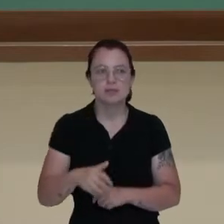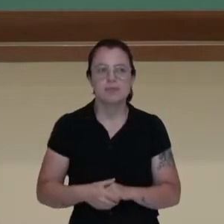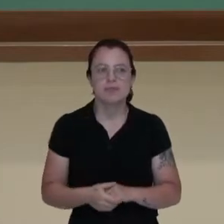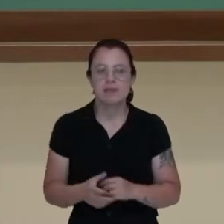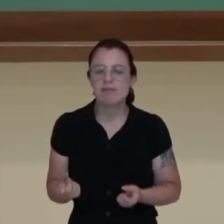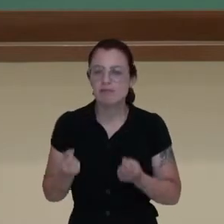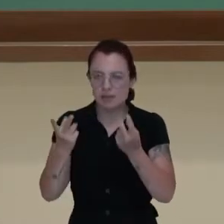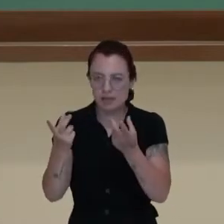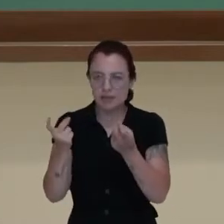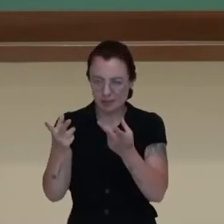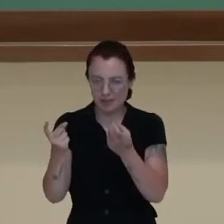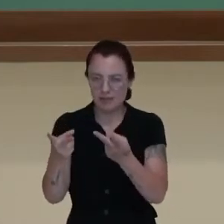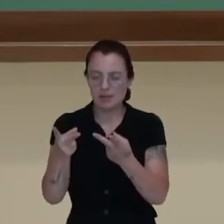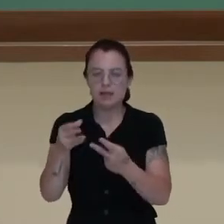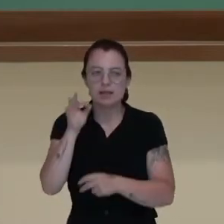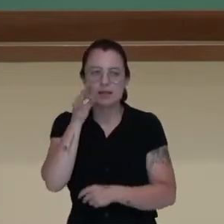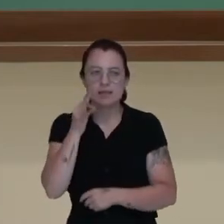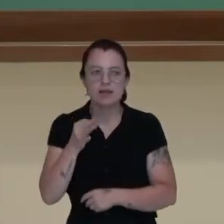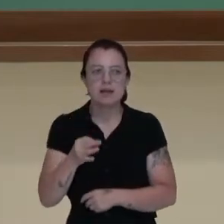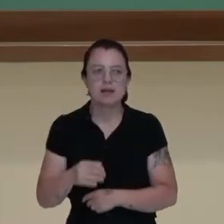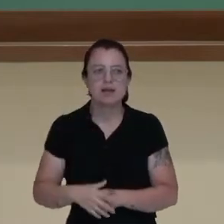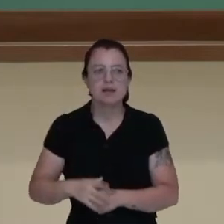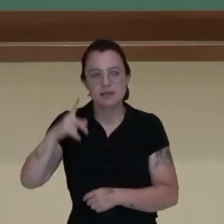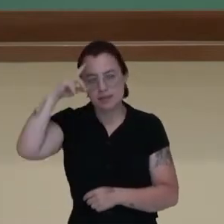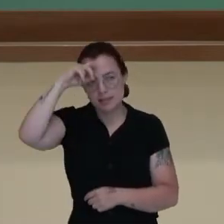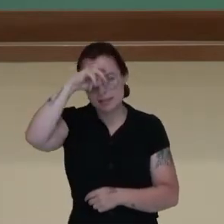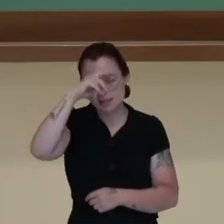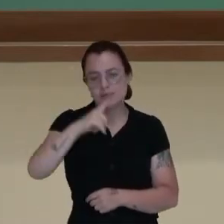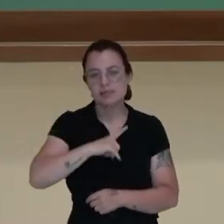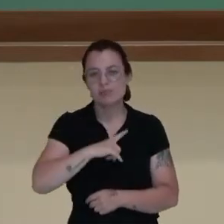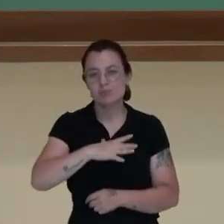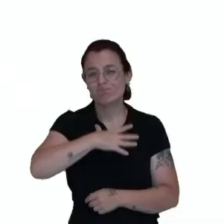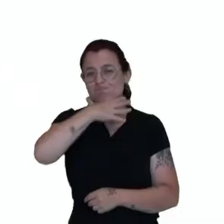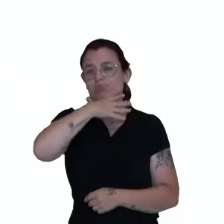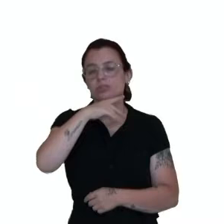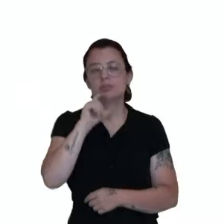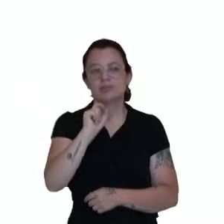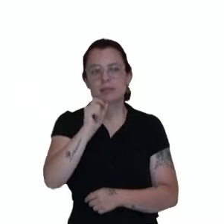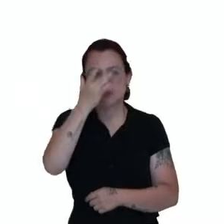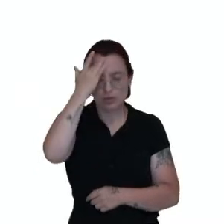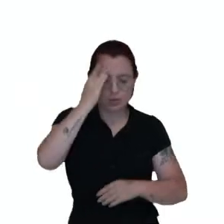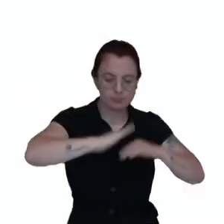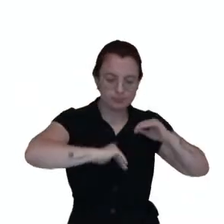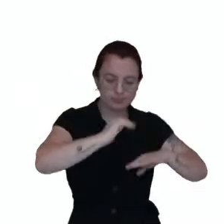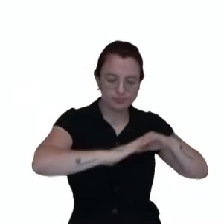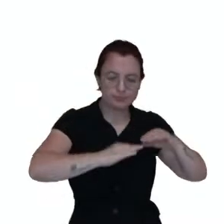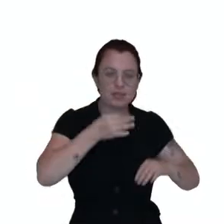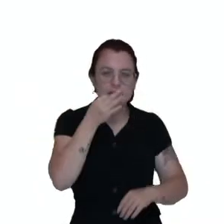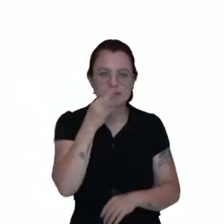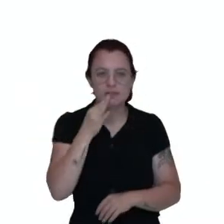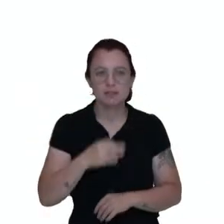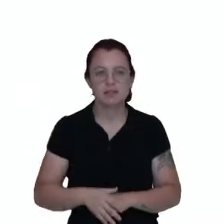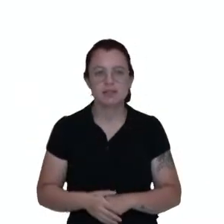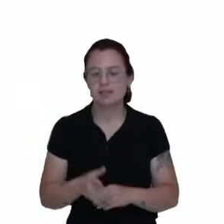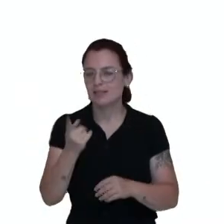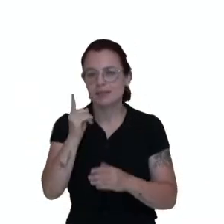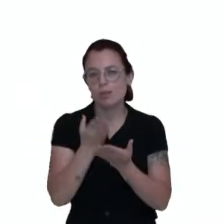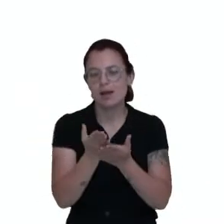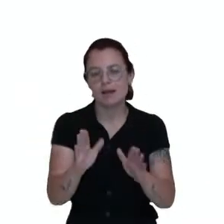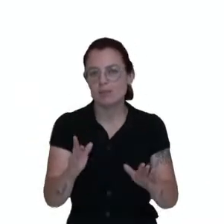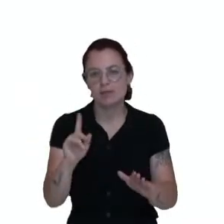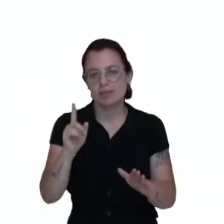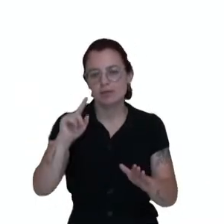essa crise vai acabar afetando os produtores de café e não vai tardar, essa crise ela vai